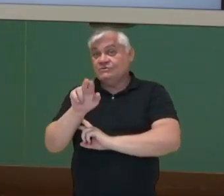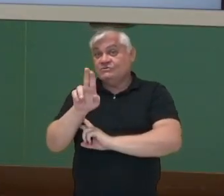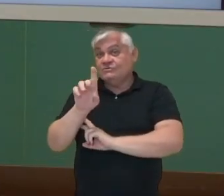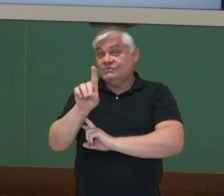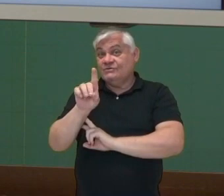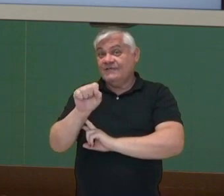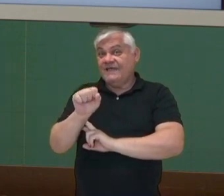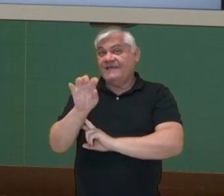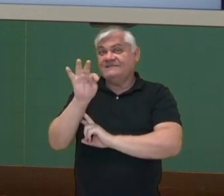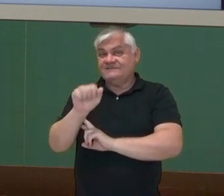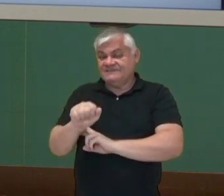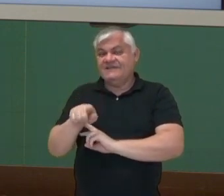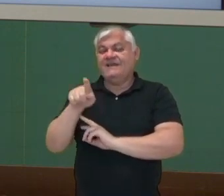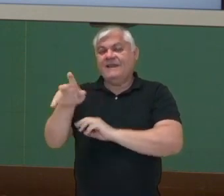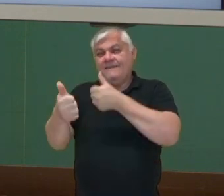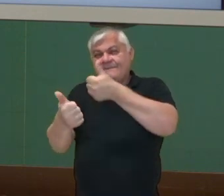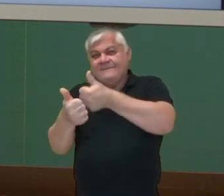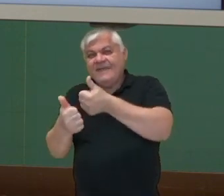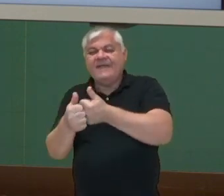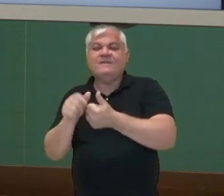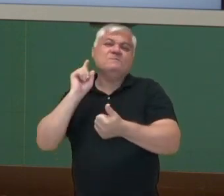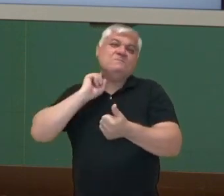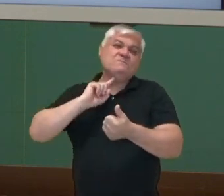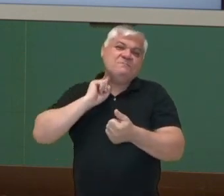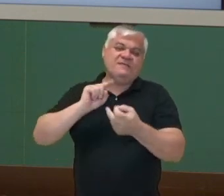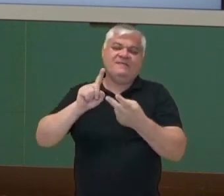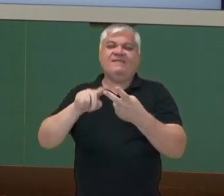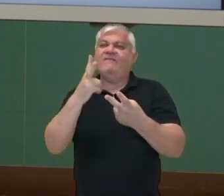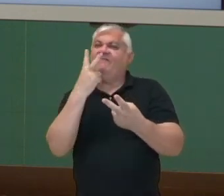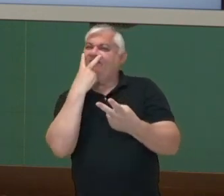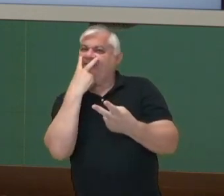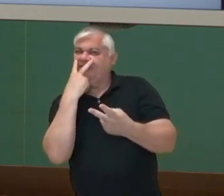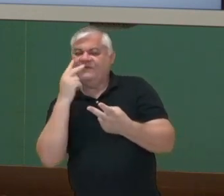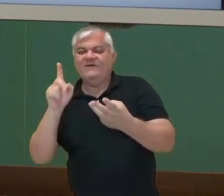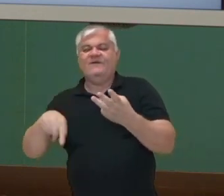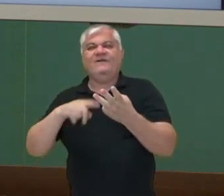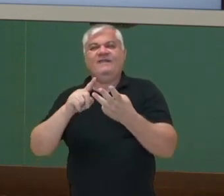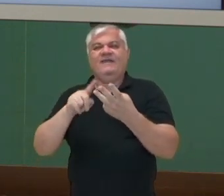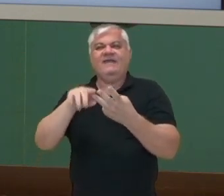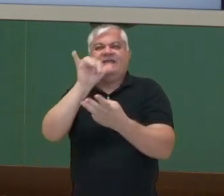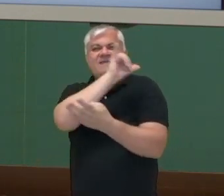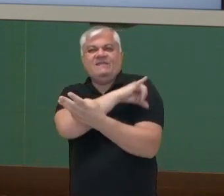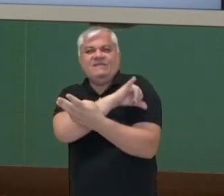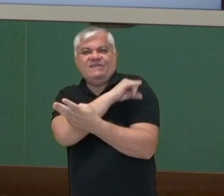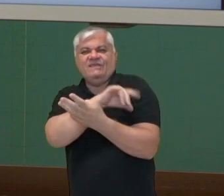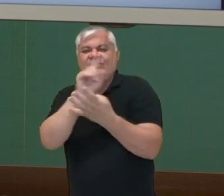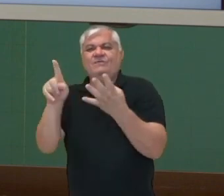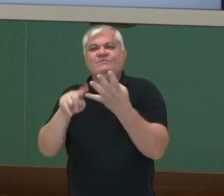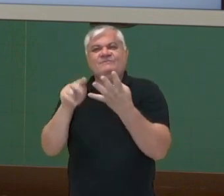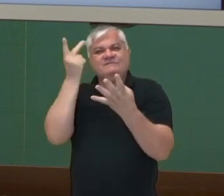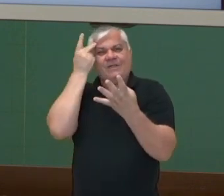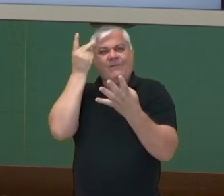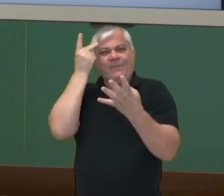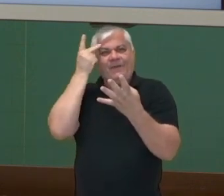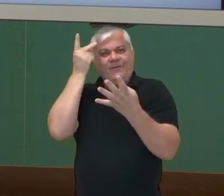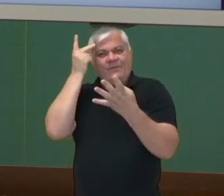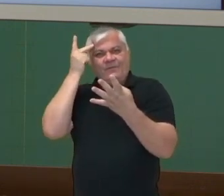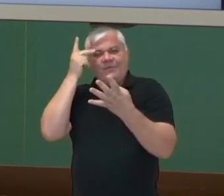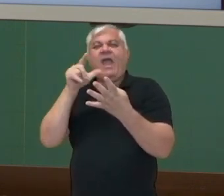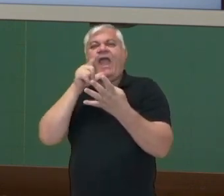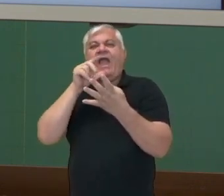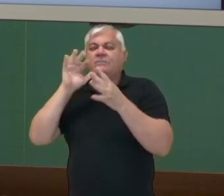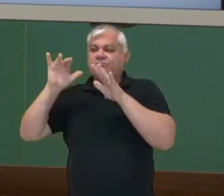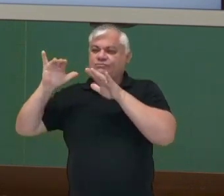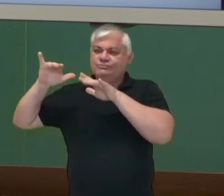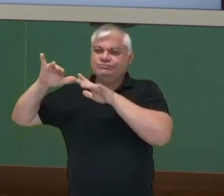ali outras partes de Minas Gerais, Espírito Santo, todo o Rio de Janeiro e parte de São Paulo. Então, é